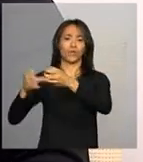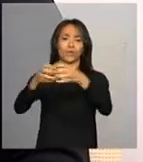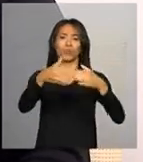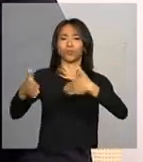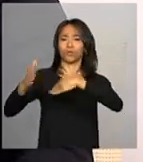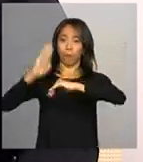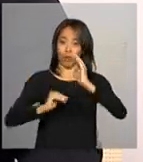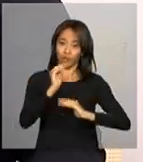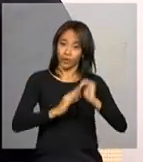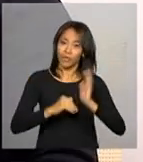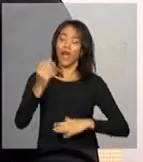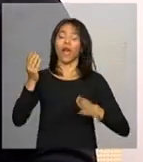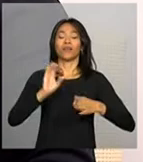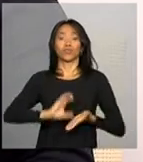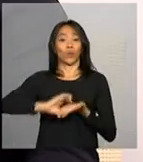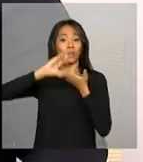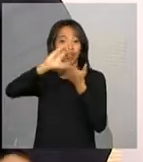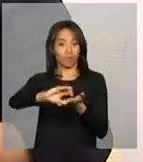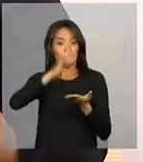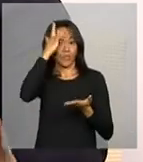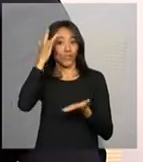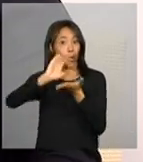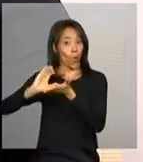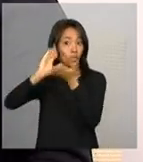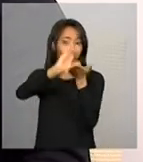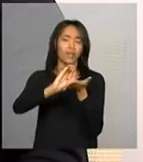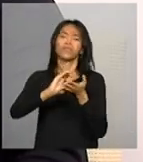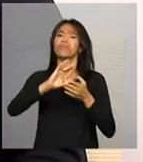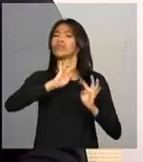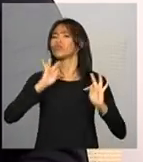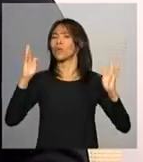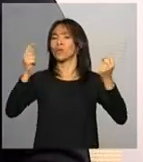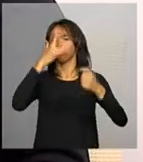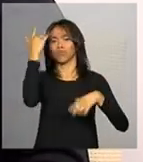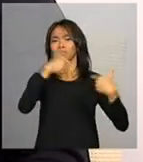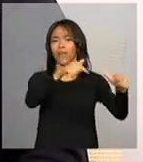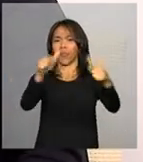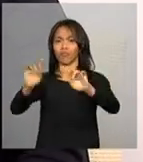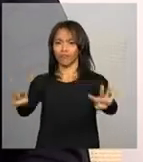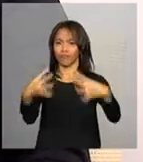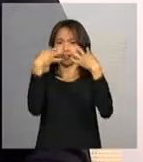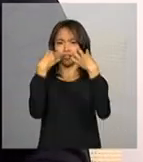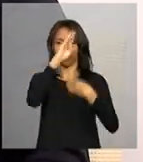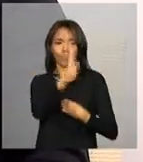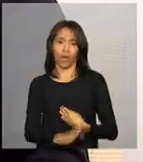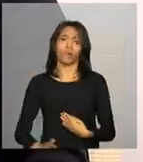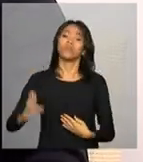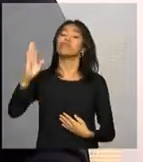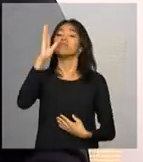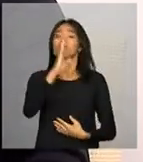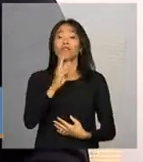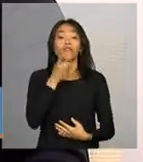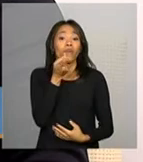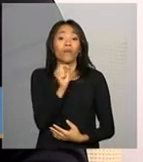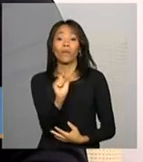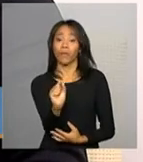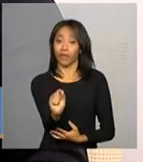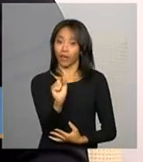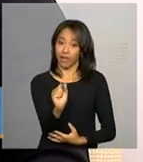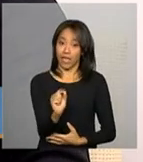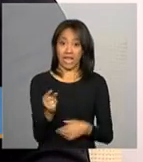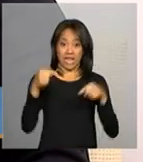conselheiros os trabalhadores que estão no Brasil inteiro nos assistindo é dizer que